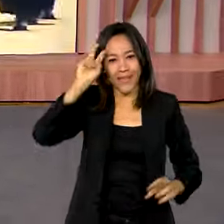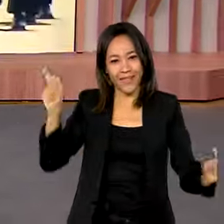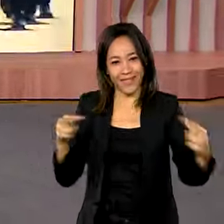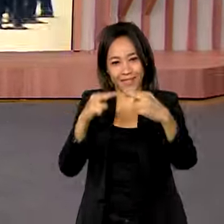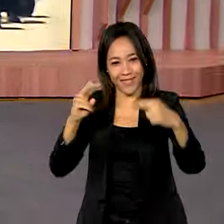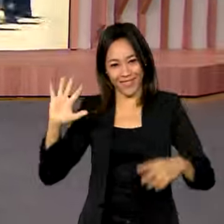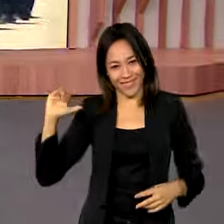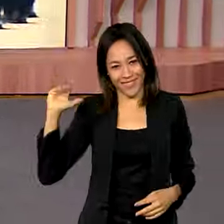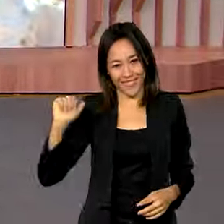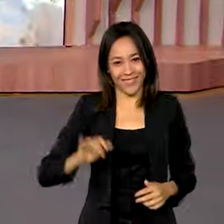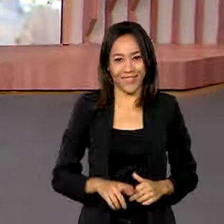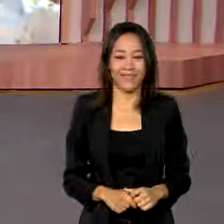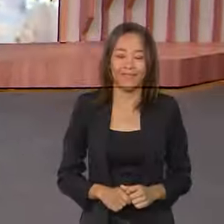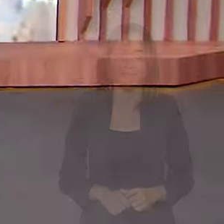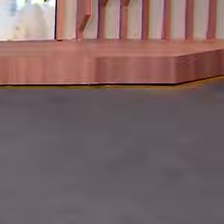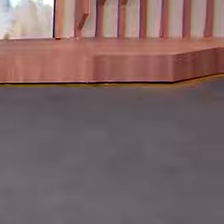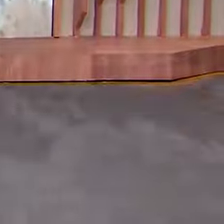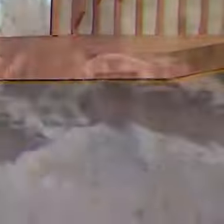próxima tchau